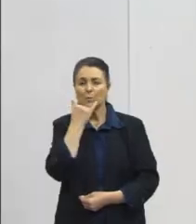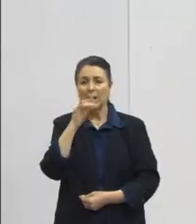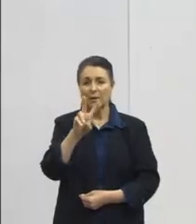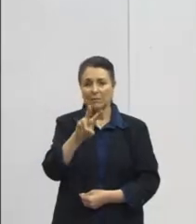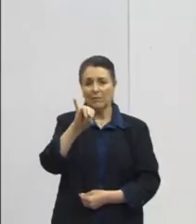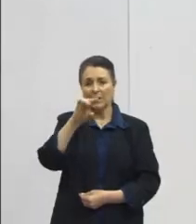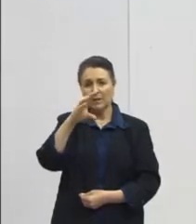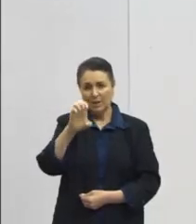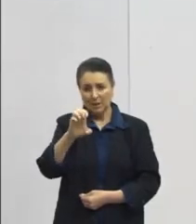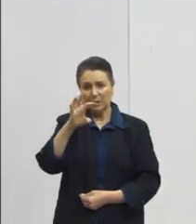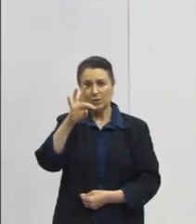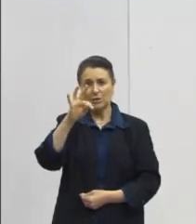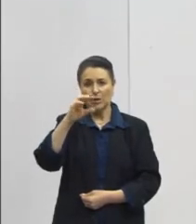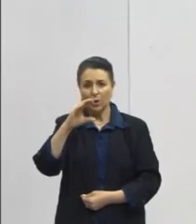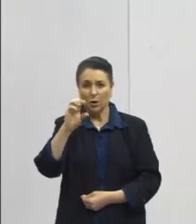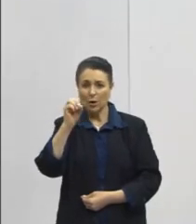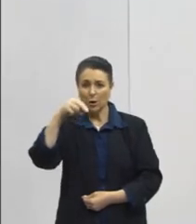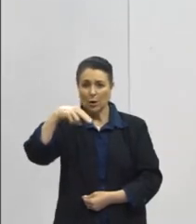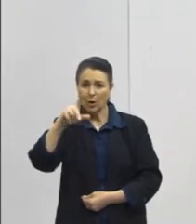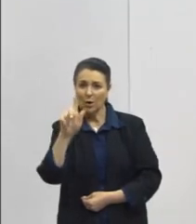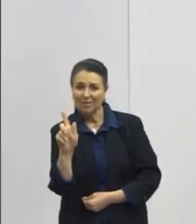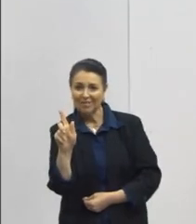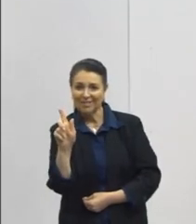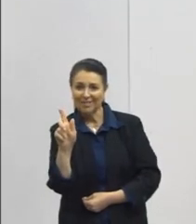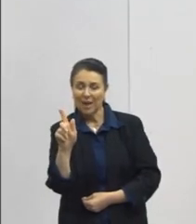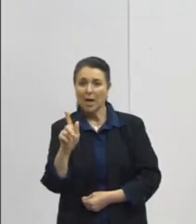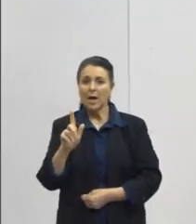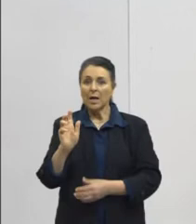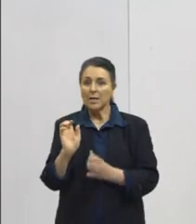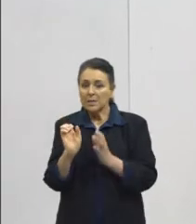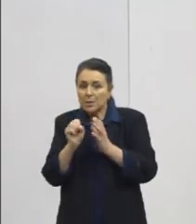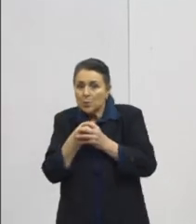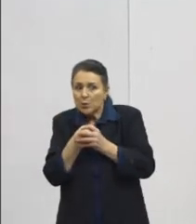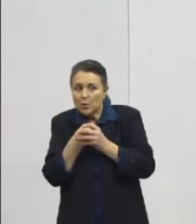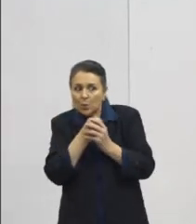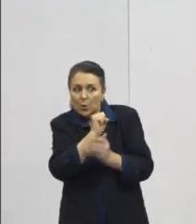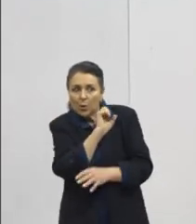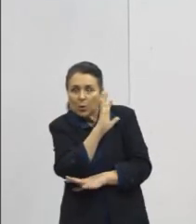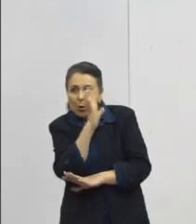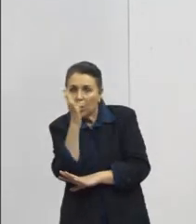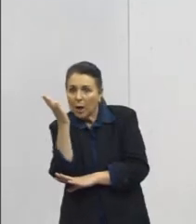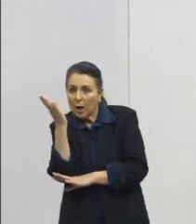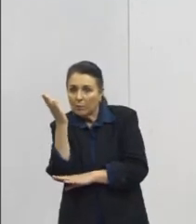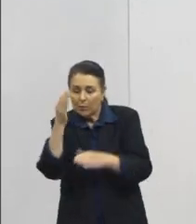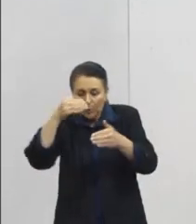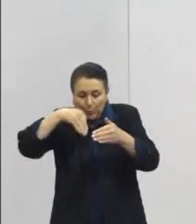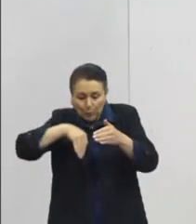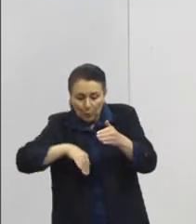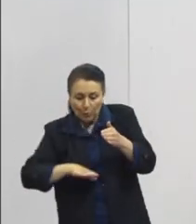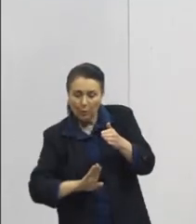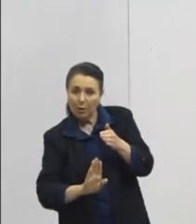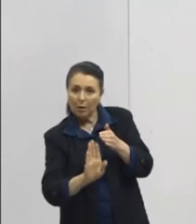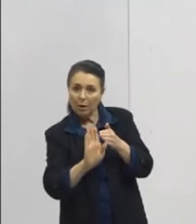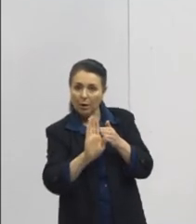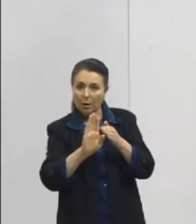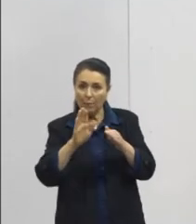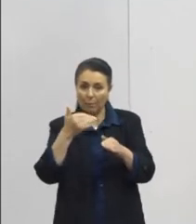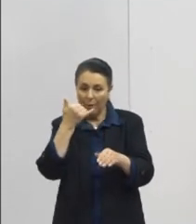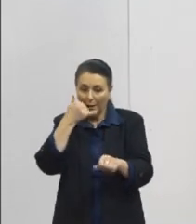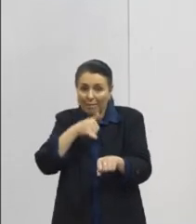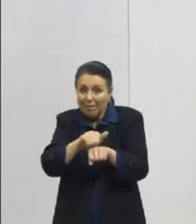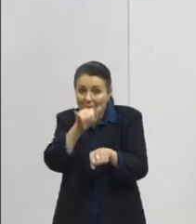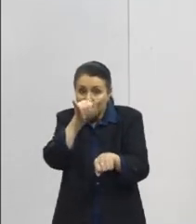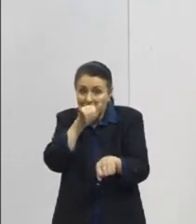é o mais utilizado ele se escondiam no meio da selva se escondia um buracos para enganar né